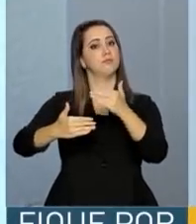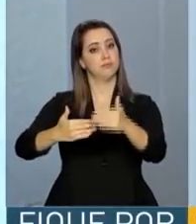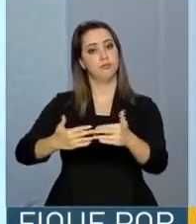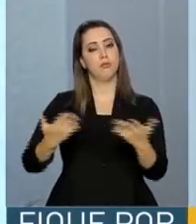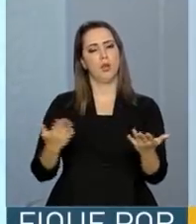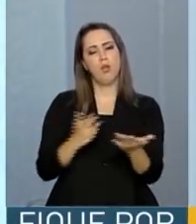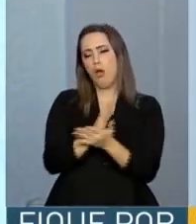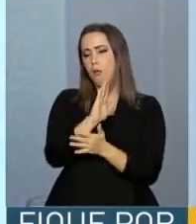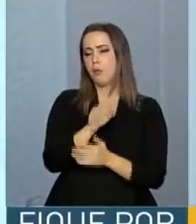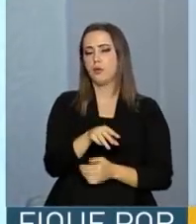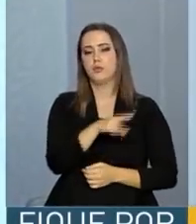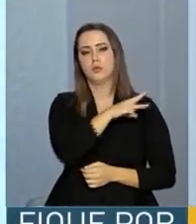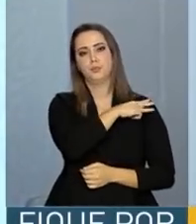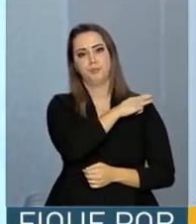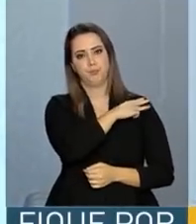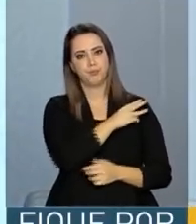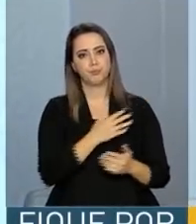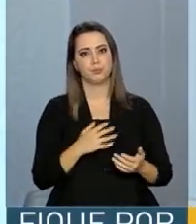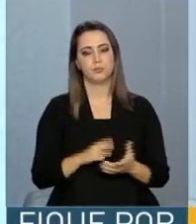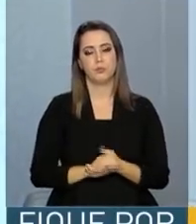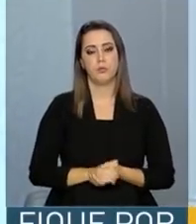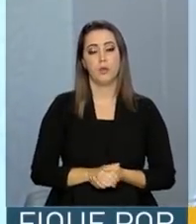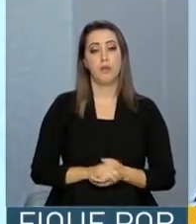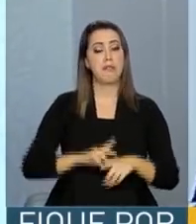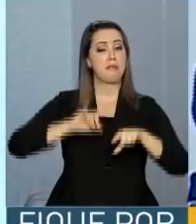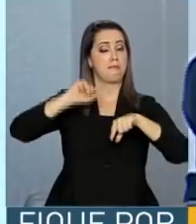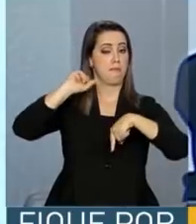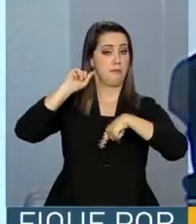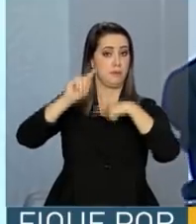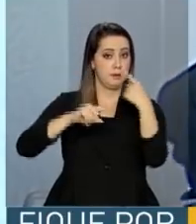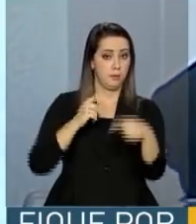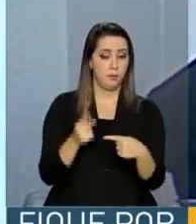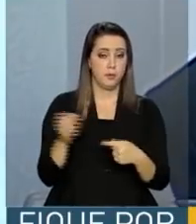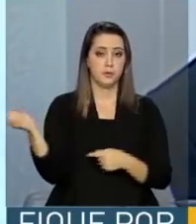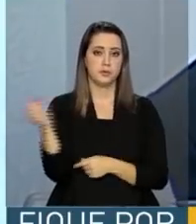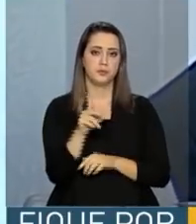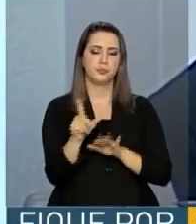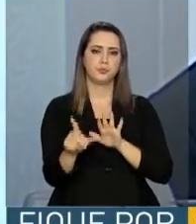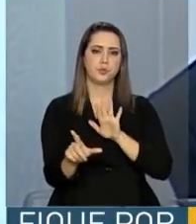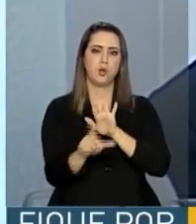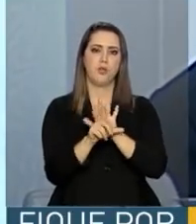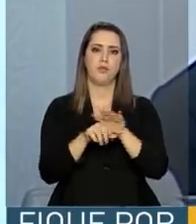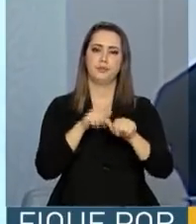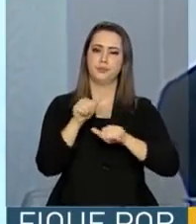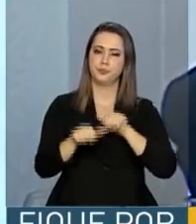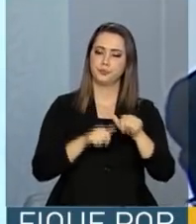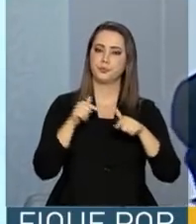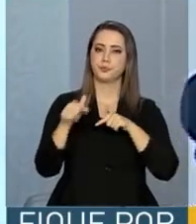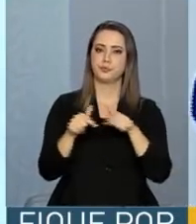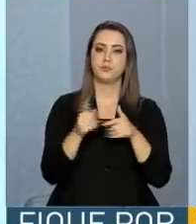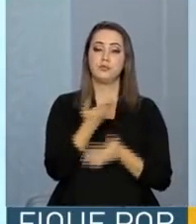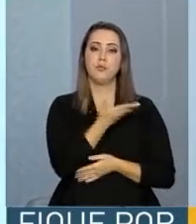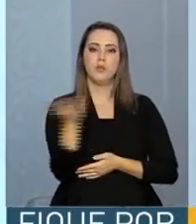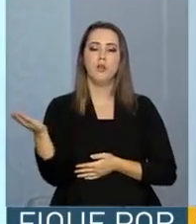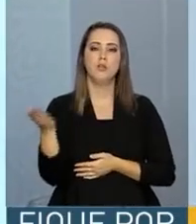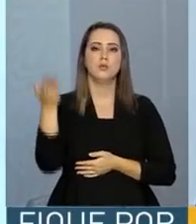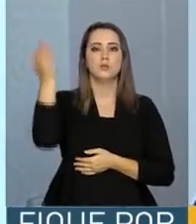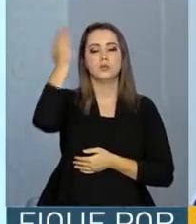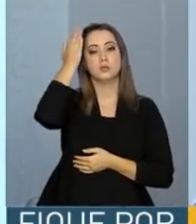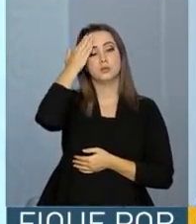aprovou-se reforma do ensino médio depois veio a modernização trabalhista convenhamos vocês sabem